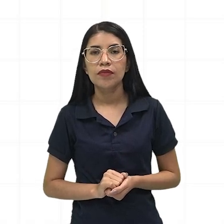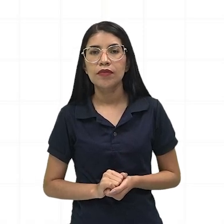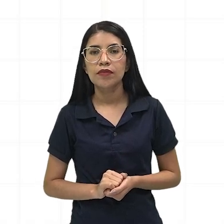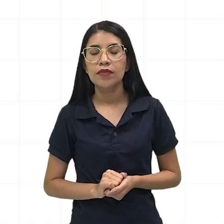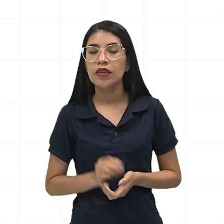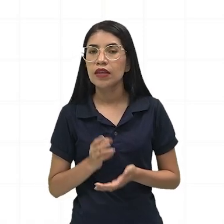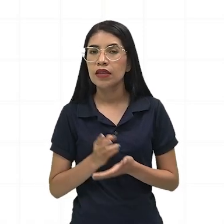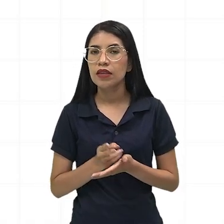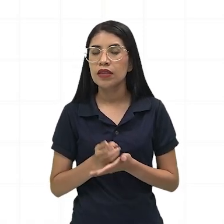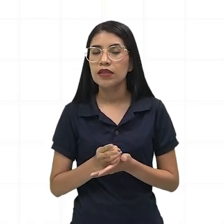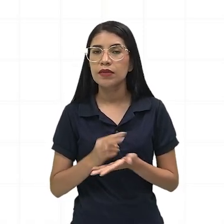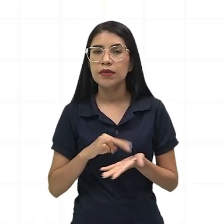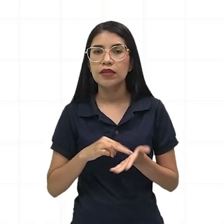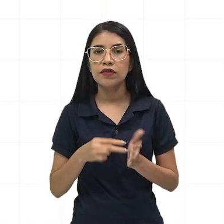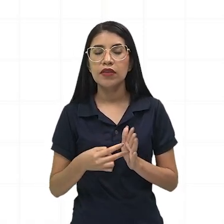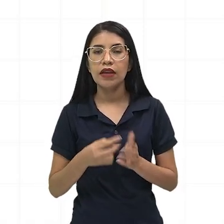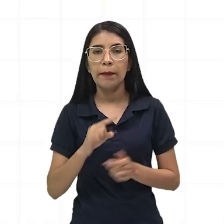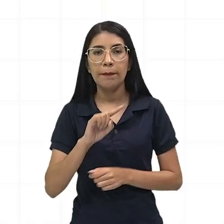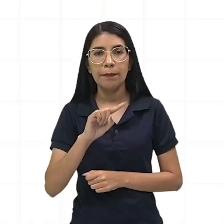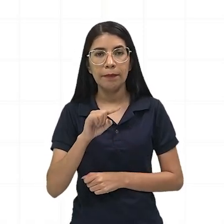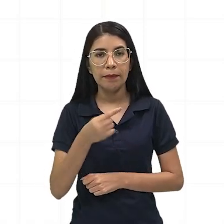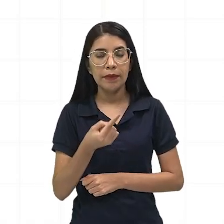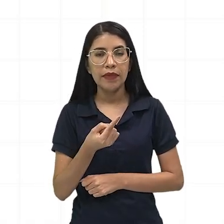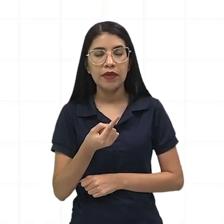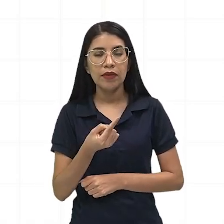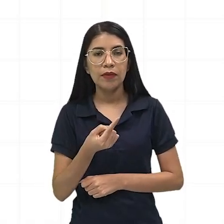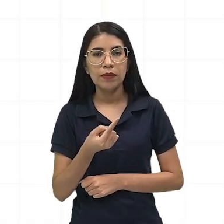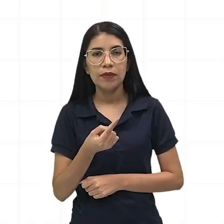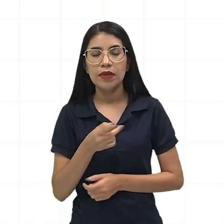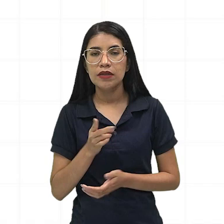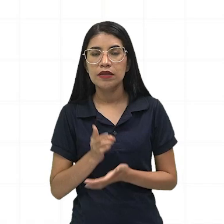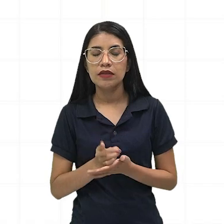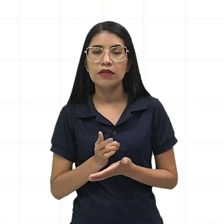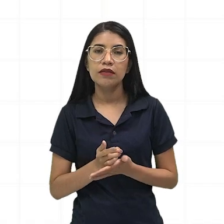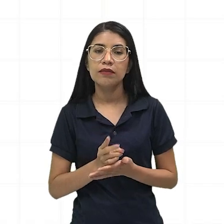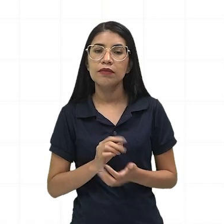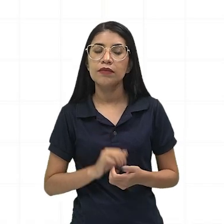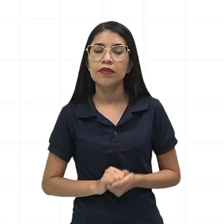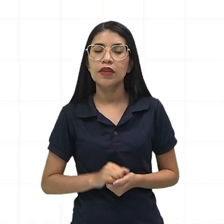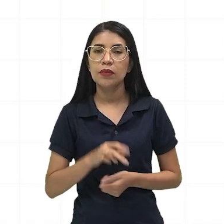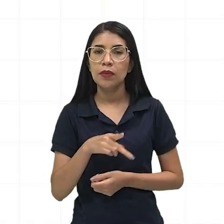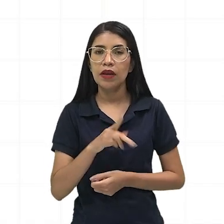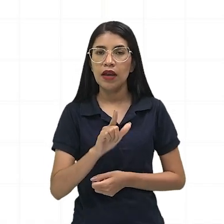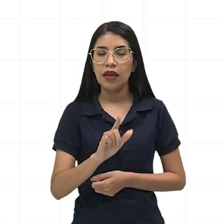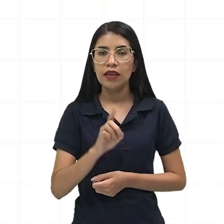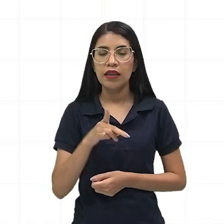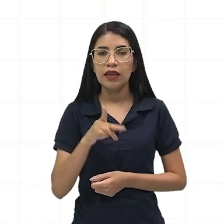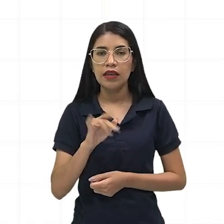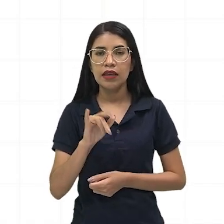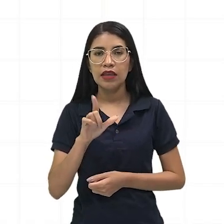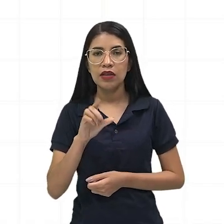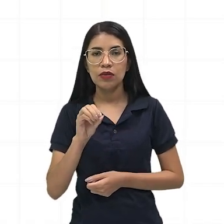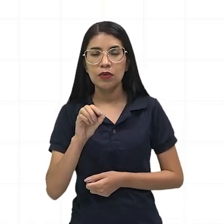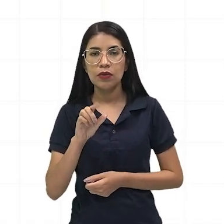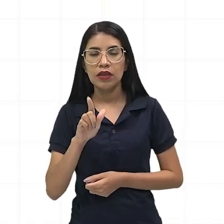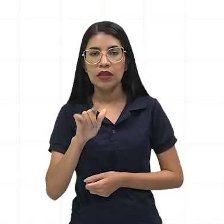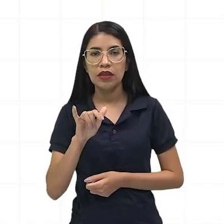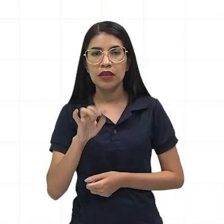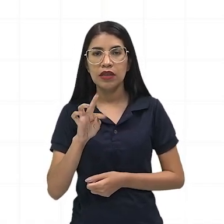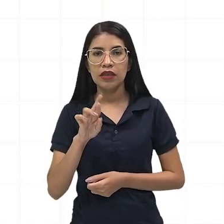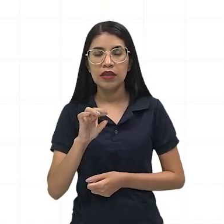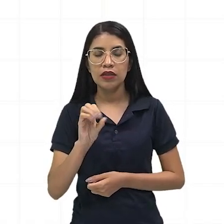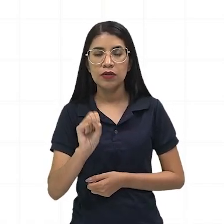significa sempre 1000. Né? Então, aqui KL, quilolitro, 1000 litros.